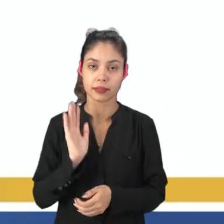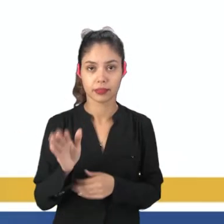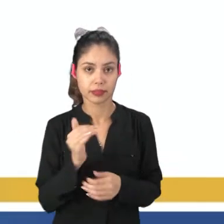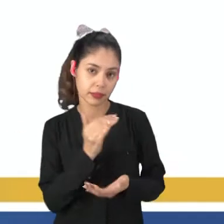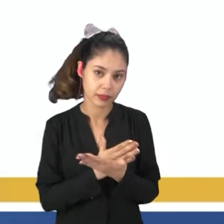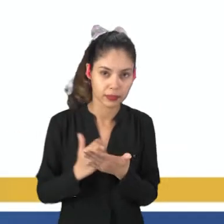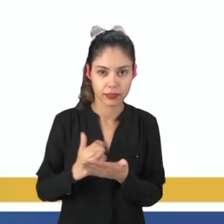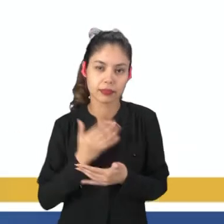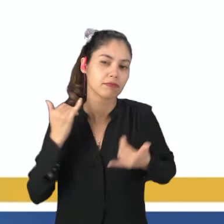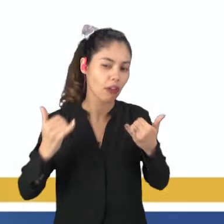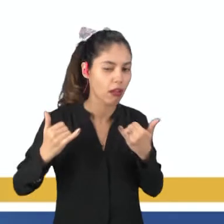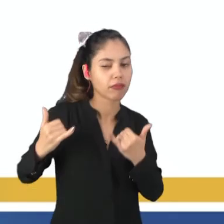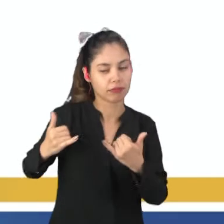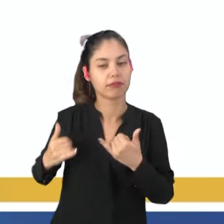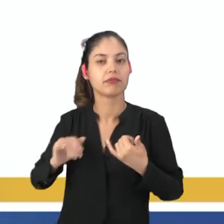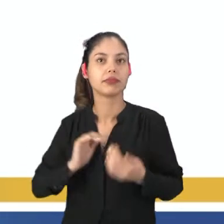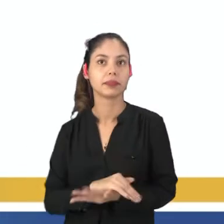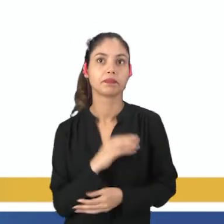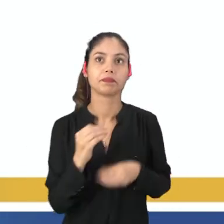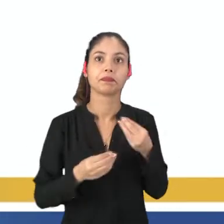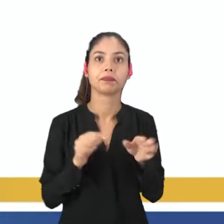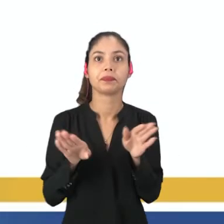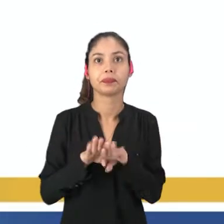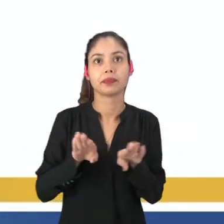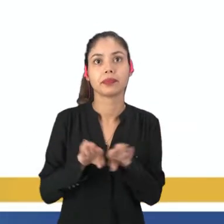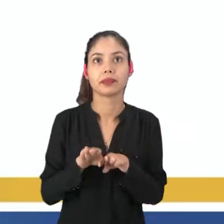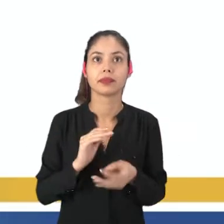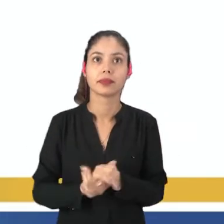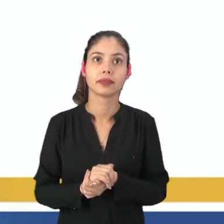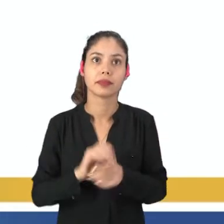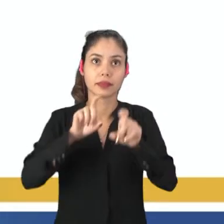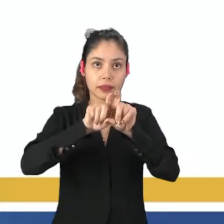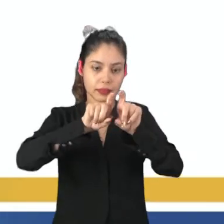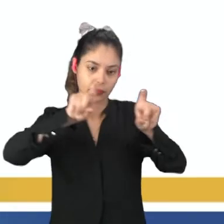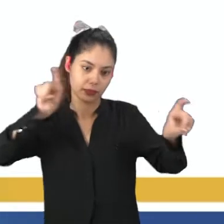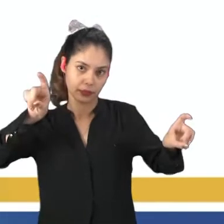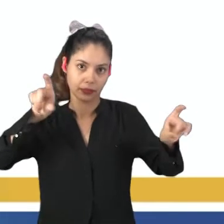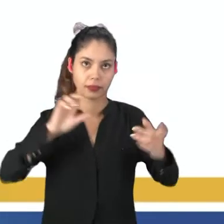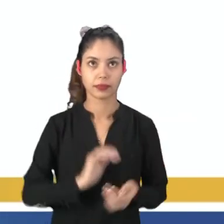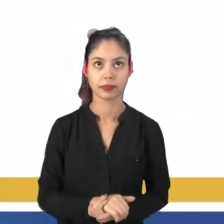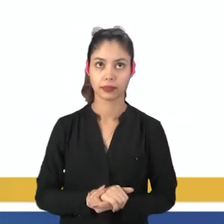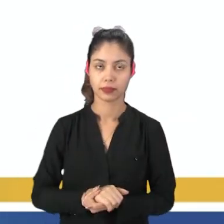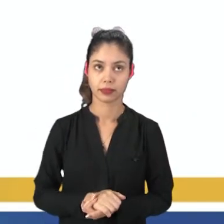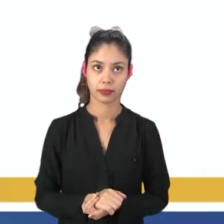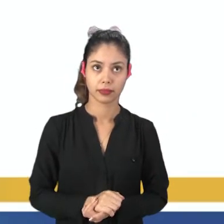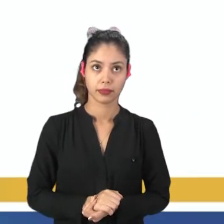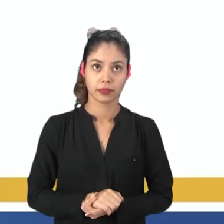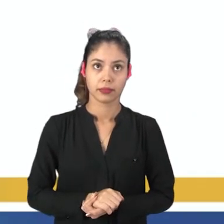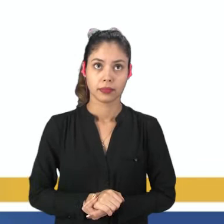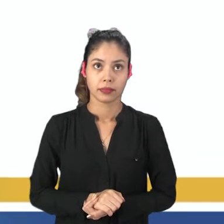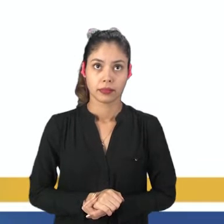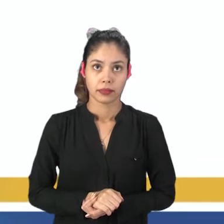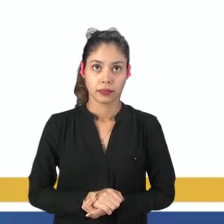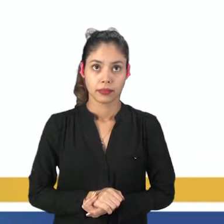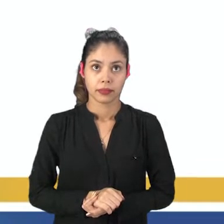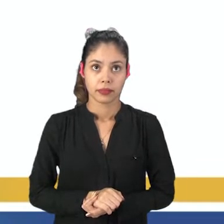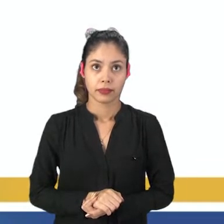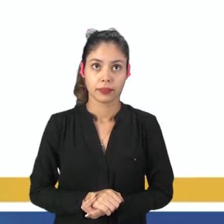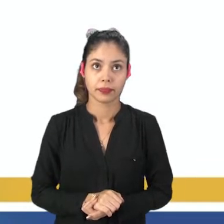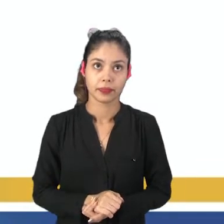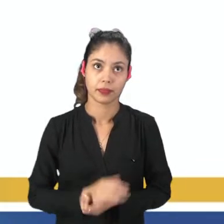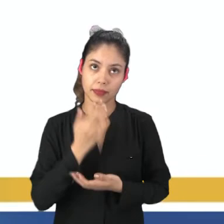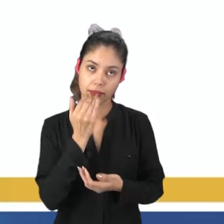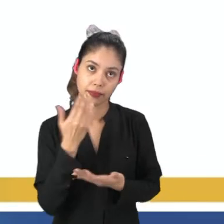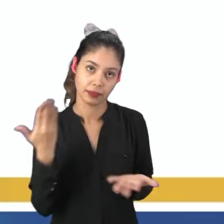bem radical. Como também está no envelope do biscoito. E, falando a verdade, quem come